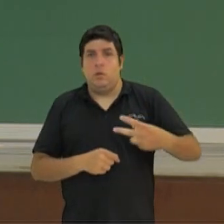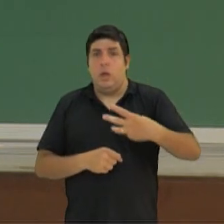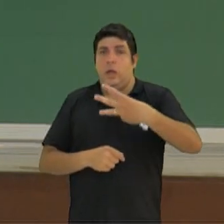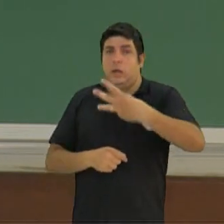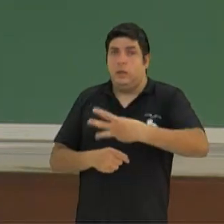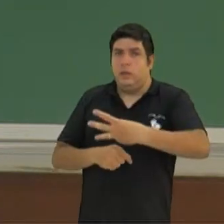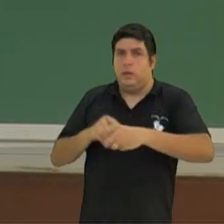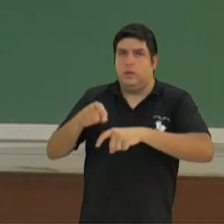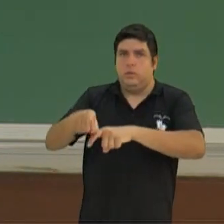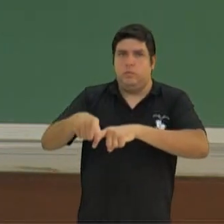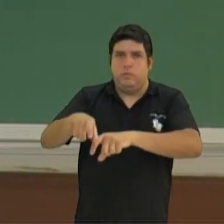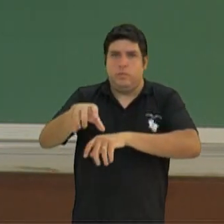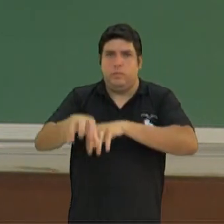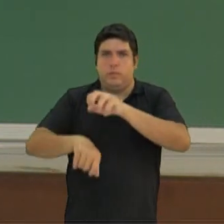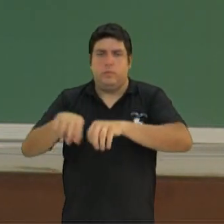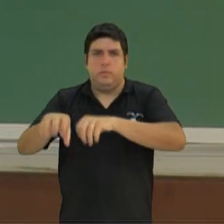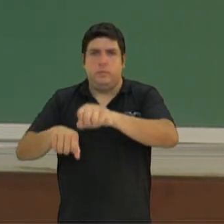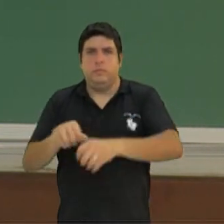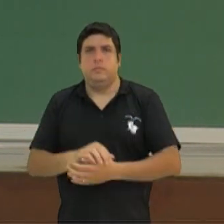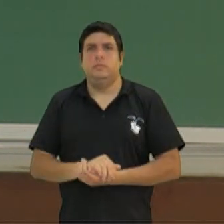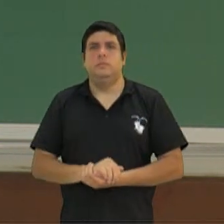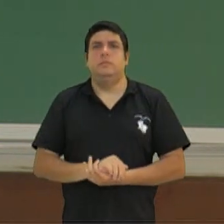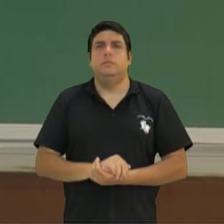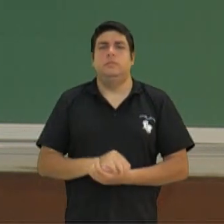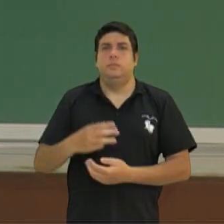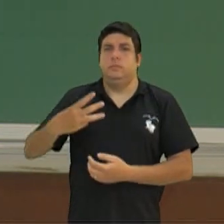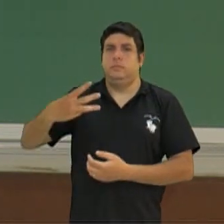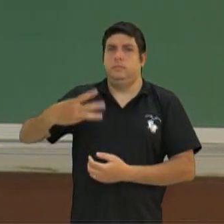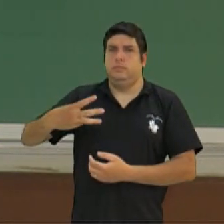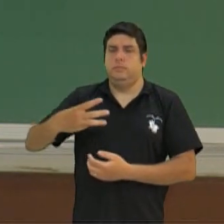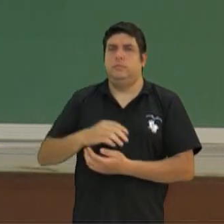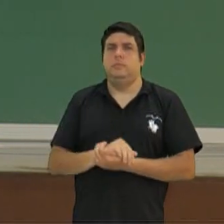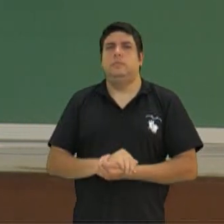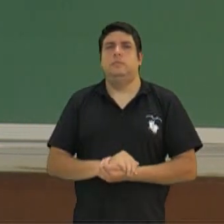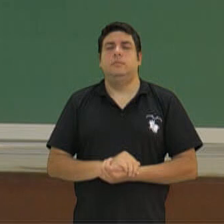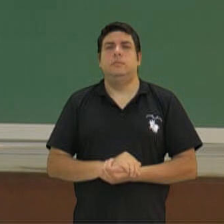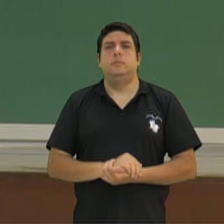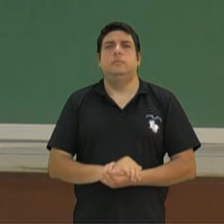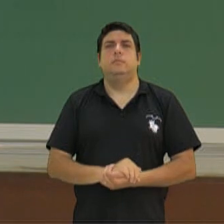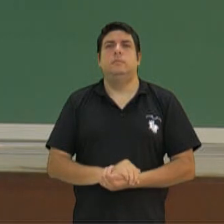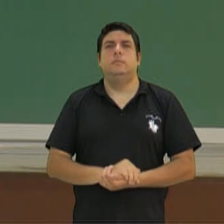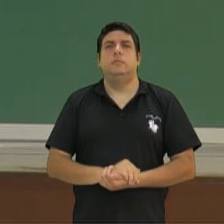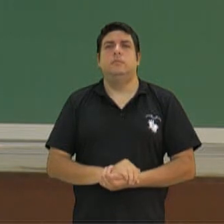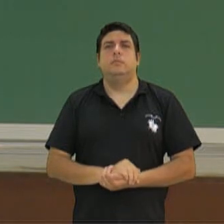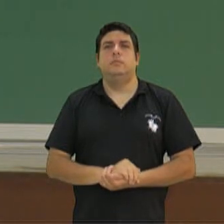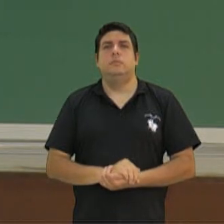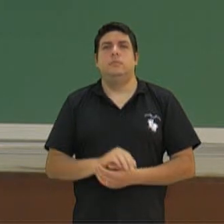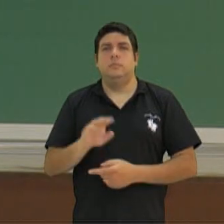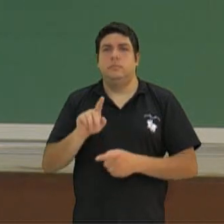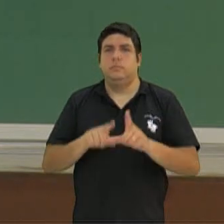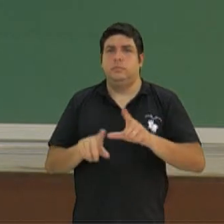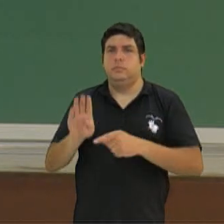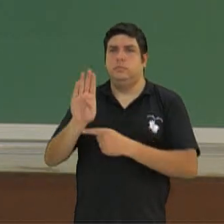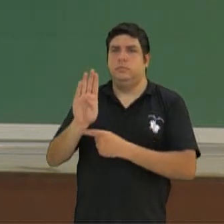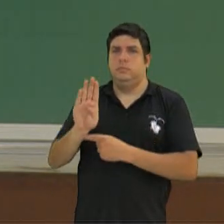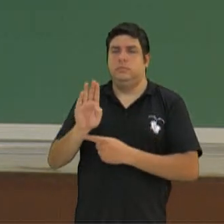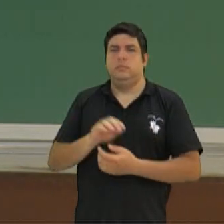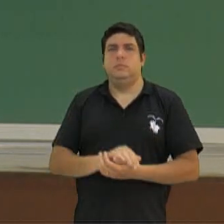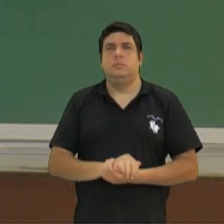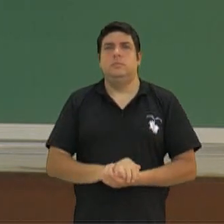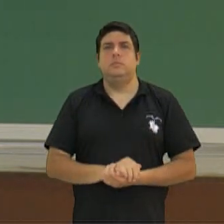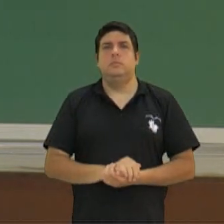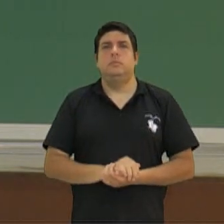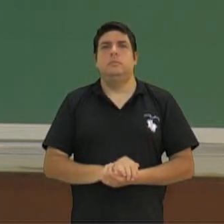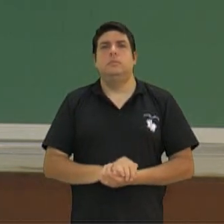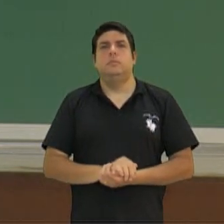Então, third, terceira, e não segunda, como eu coloquei aqui. B. It's also celebrated